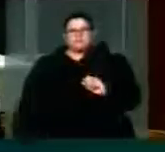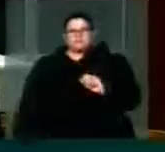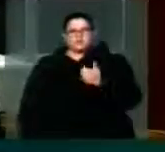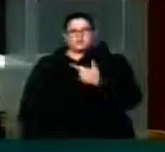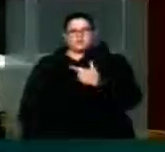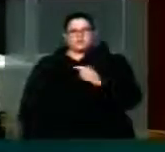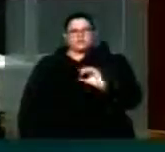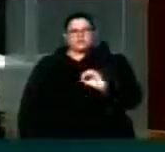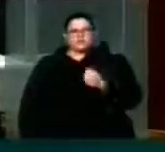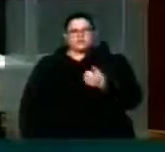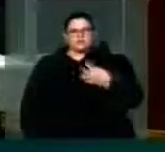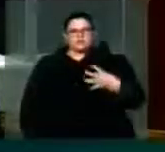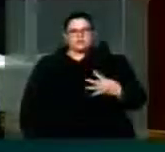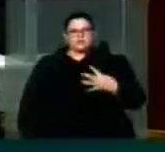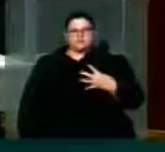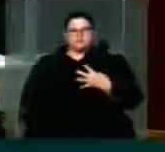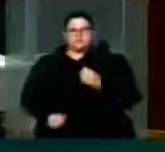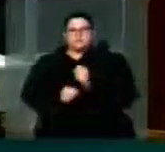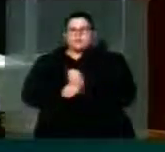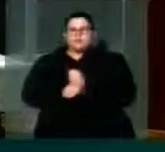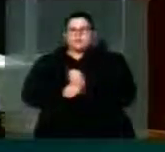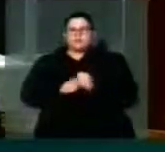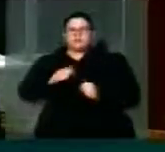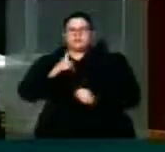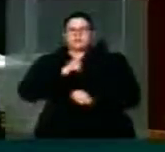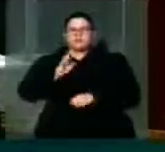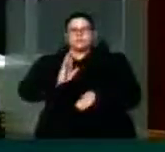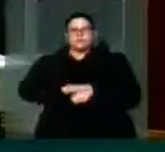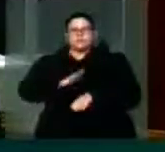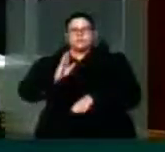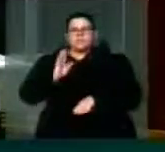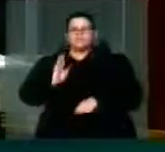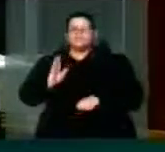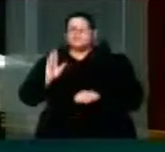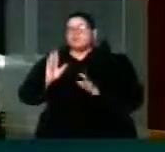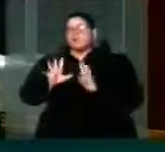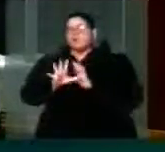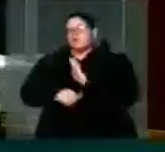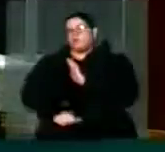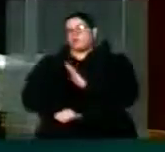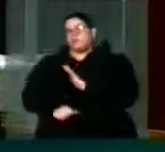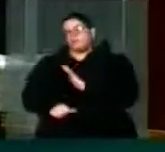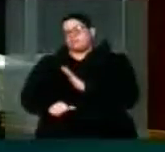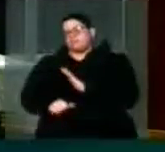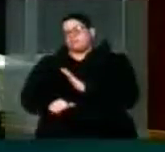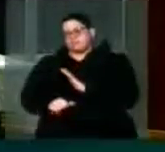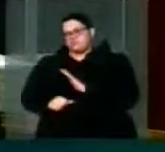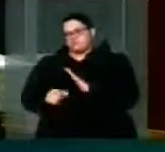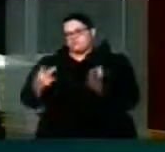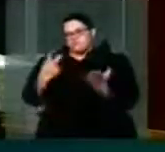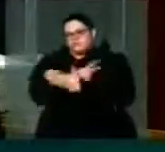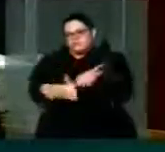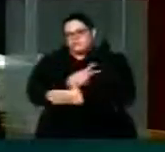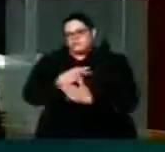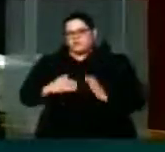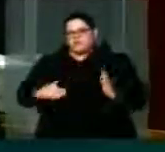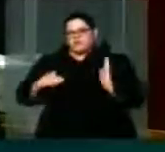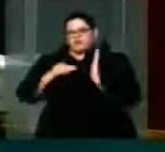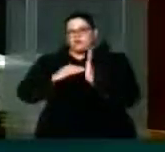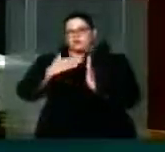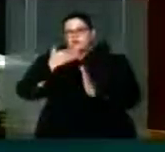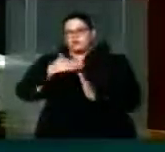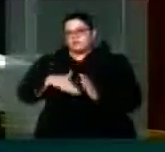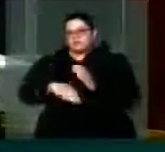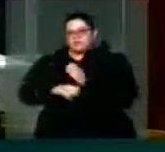2014 foi o ano que houve o mais registro de roubos. Até dezembro do ano passado,